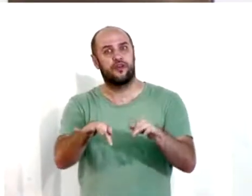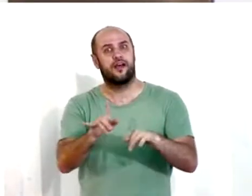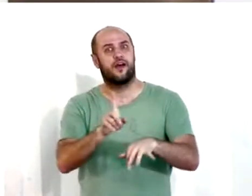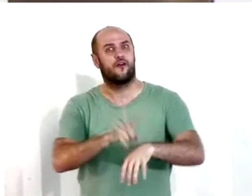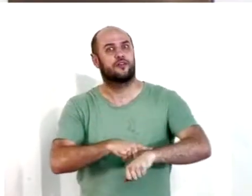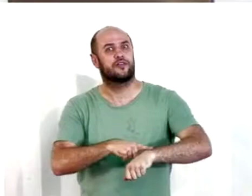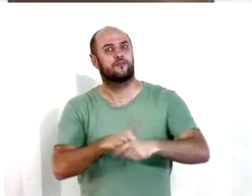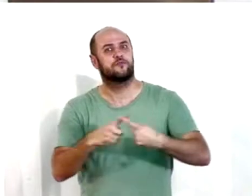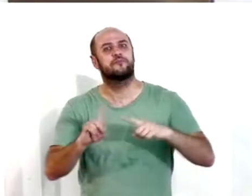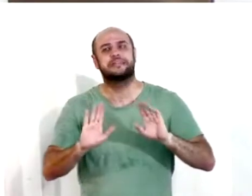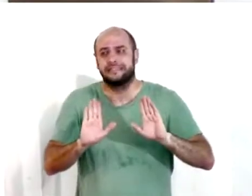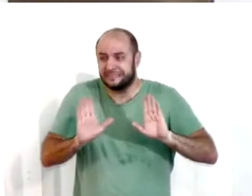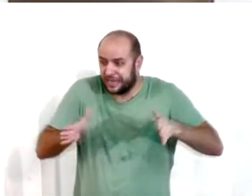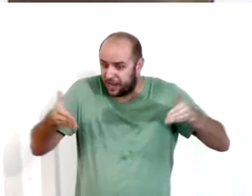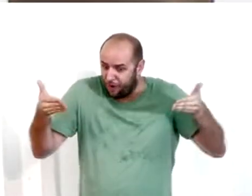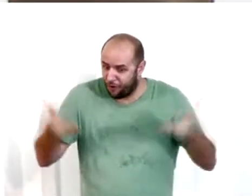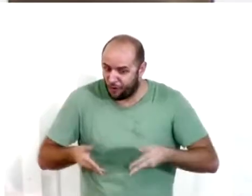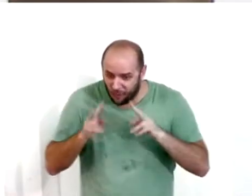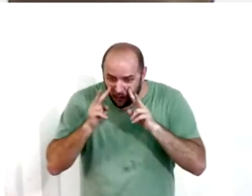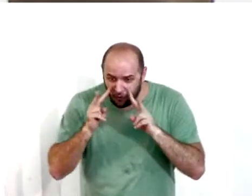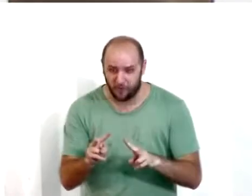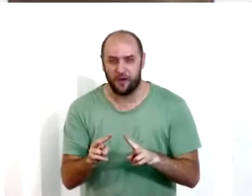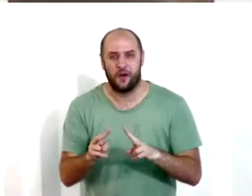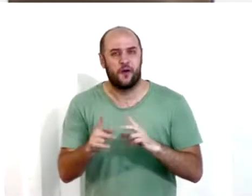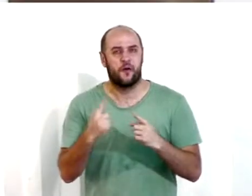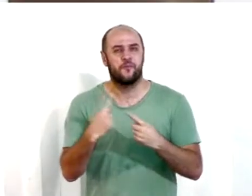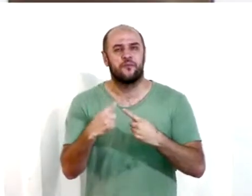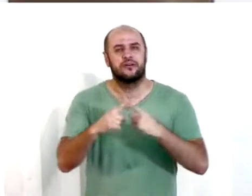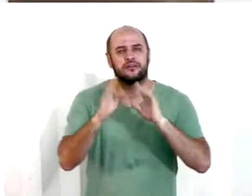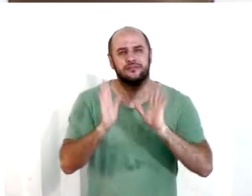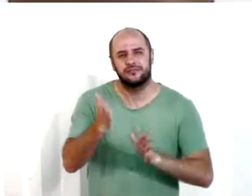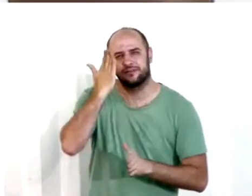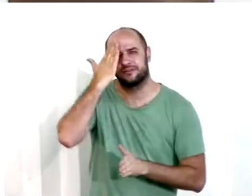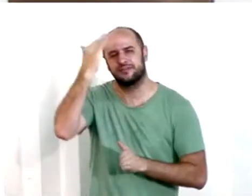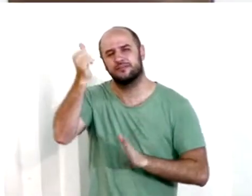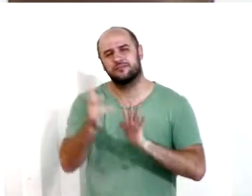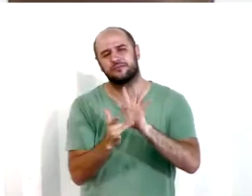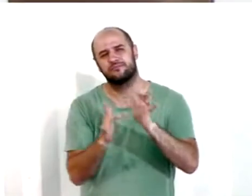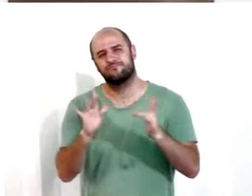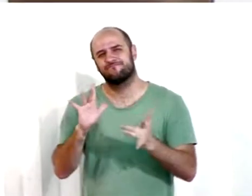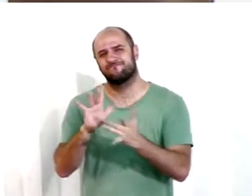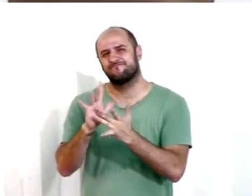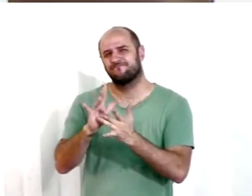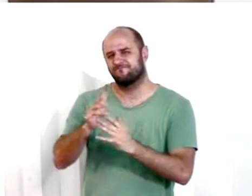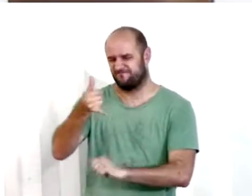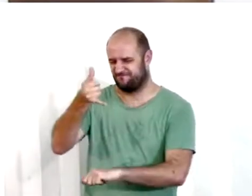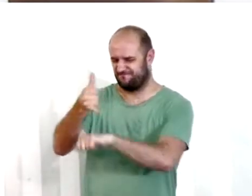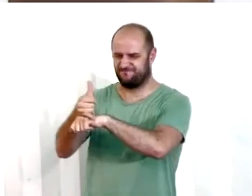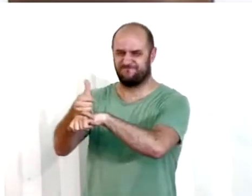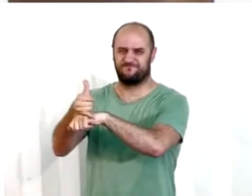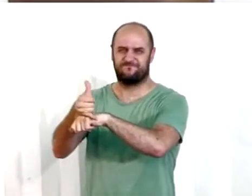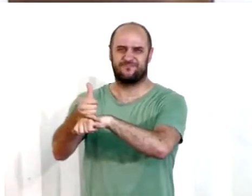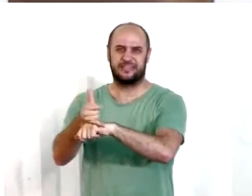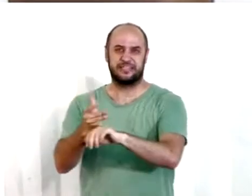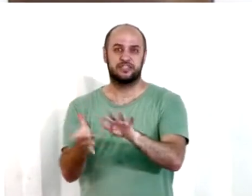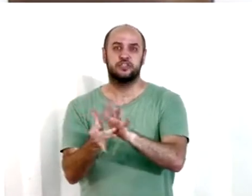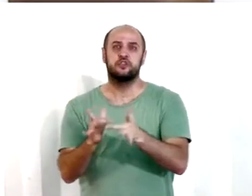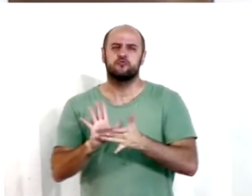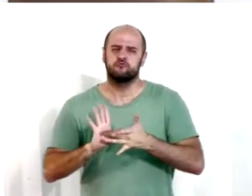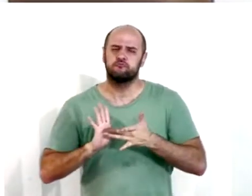podemos ver, porque nós sabemos que Cristo, Ele é o cabeça, Ele